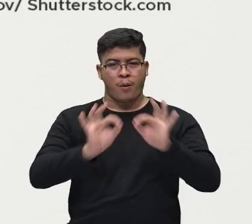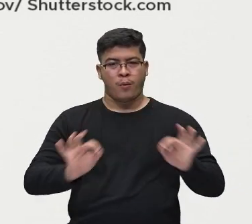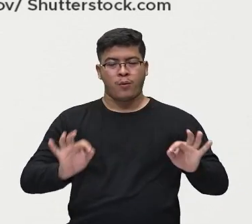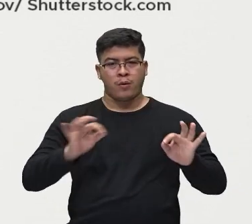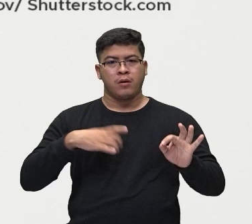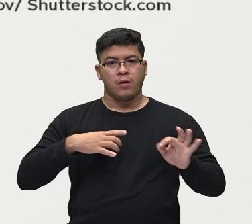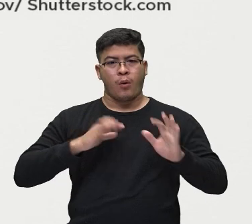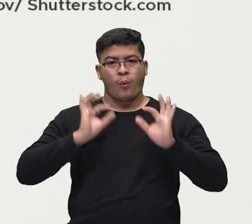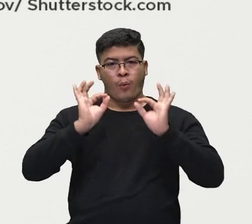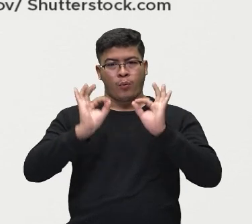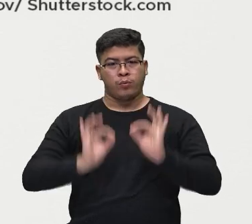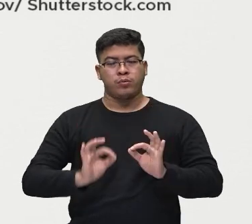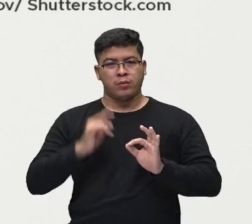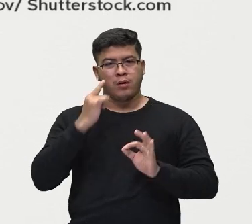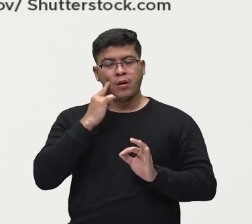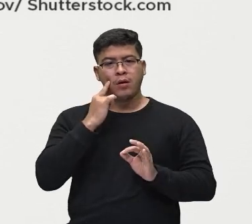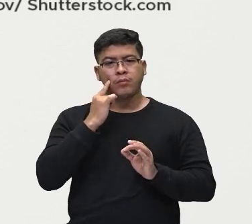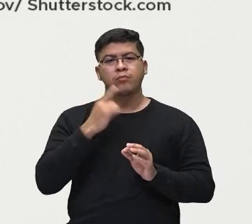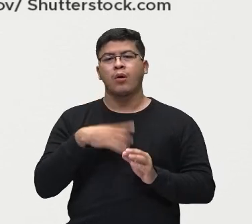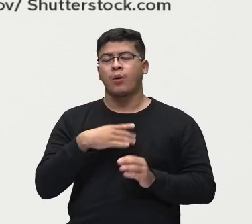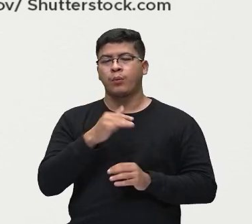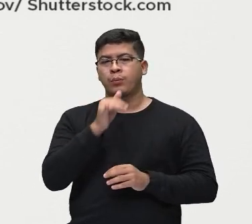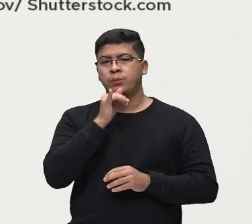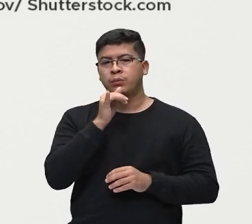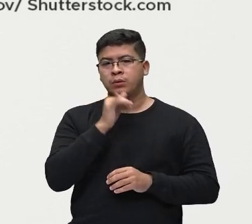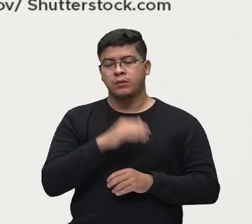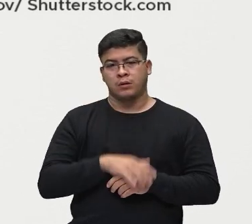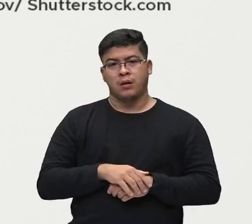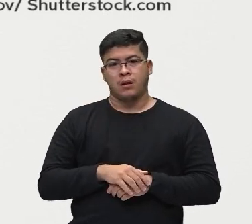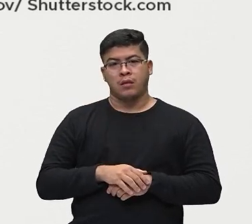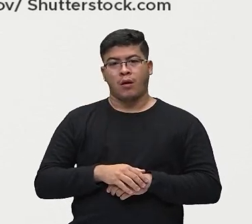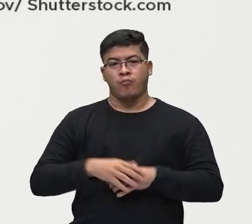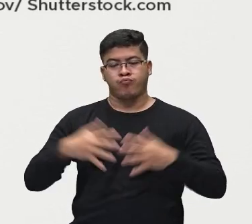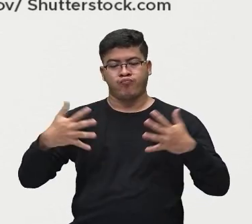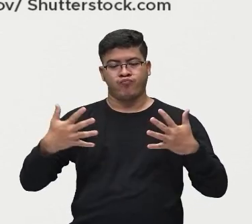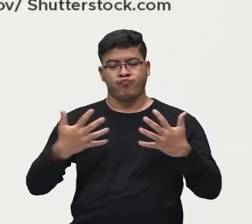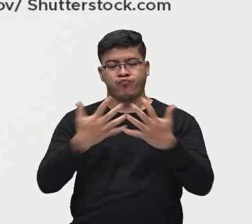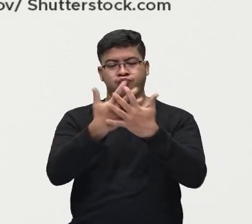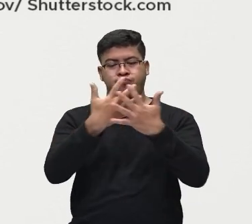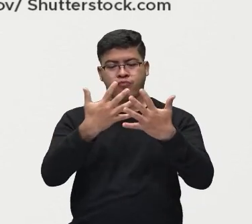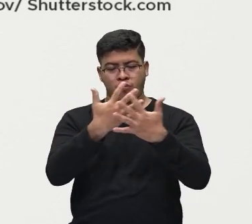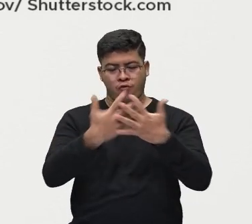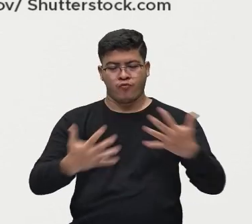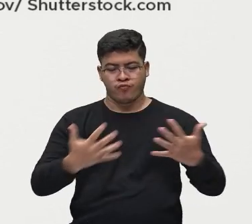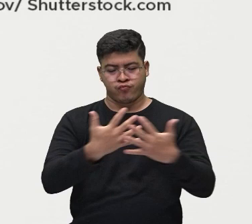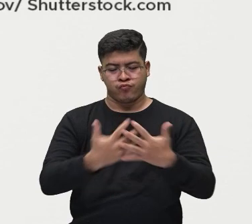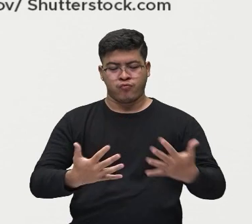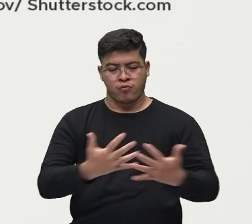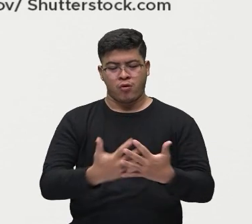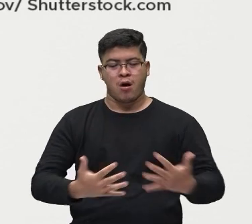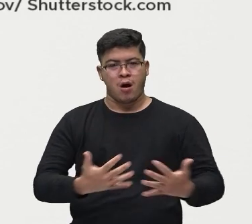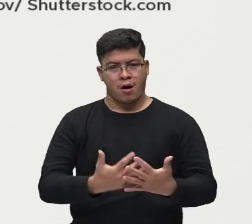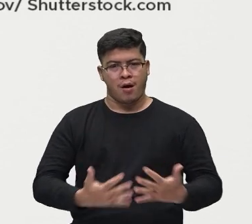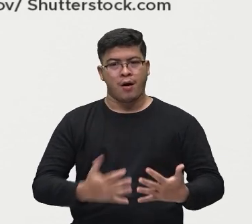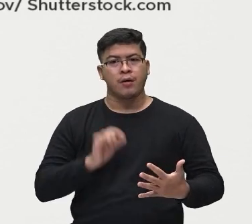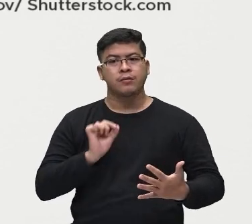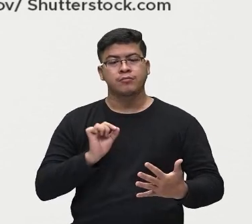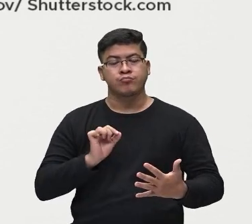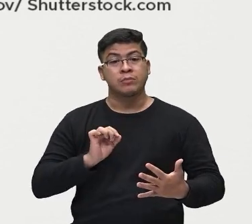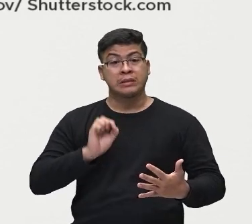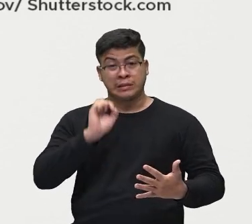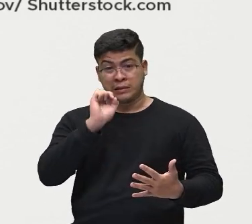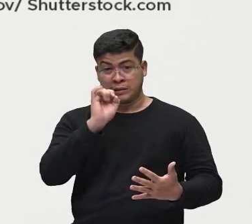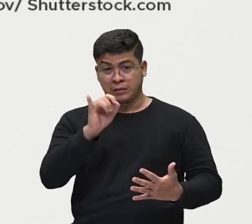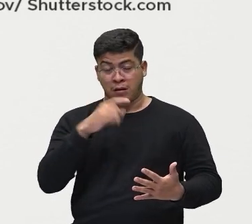roupa lisinha, né? Todas as roupas elas são feitas de fibras e tramas, mais ou menos dessa forma. Quando